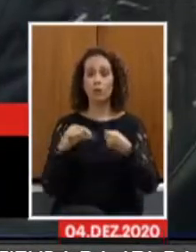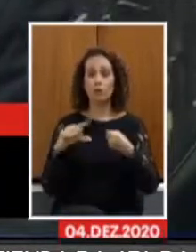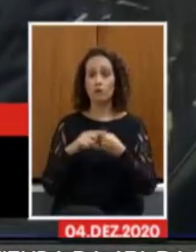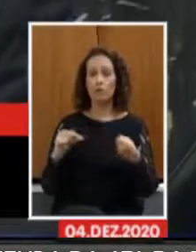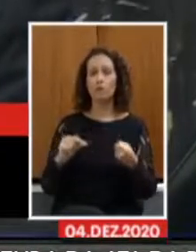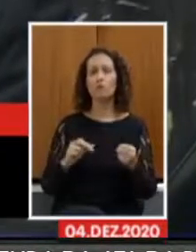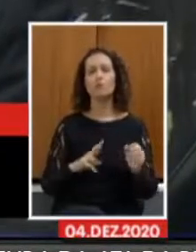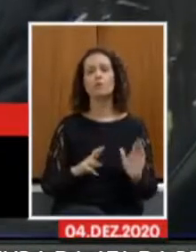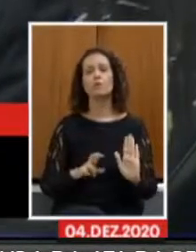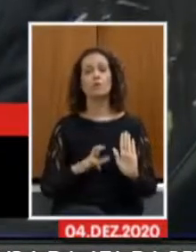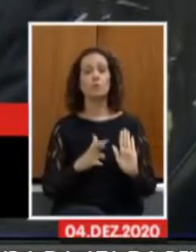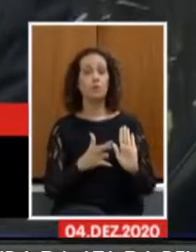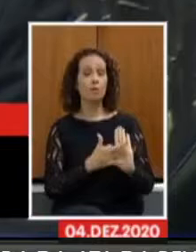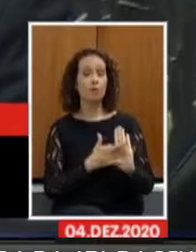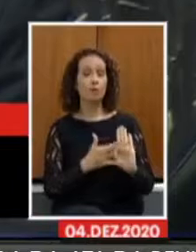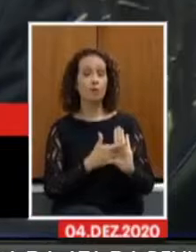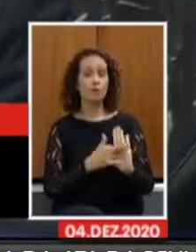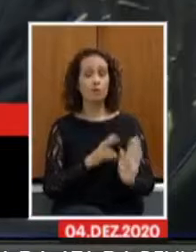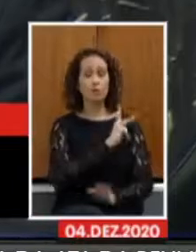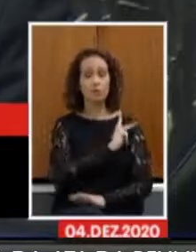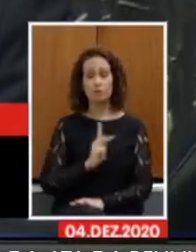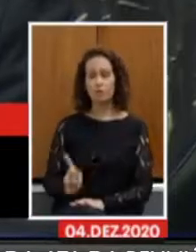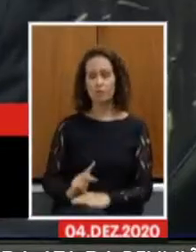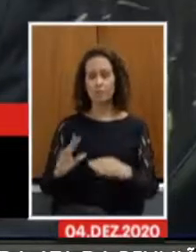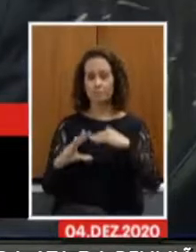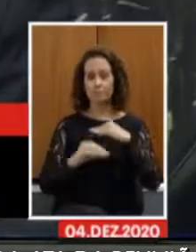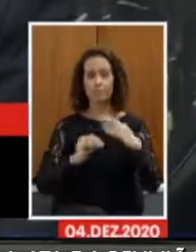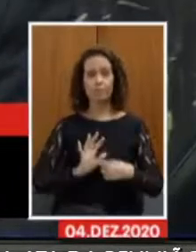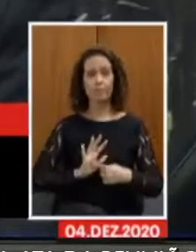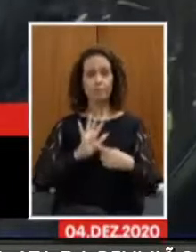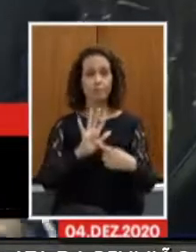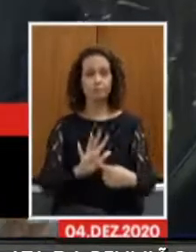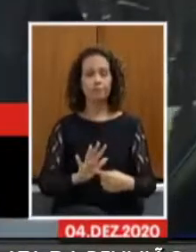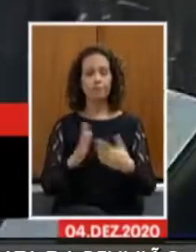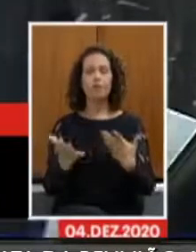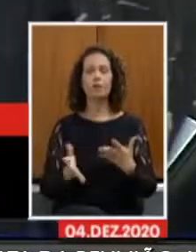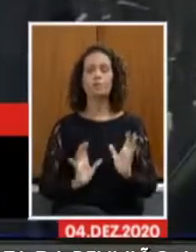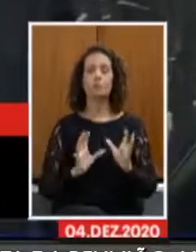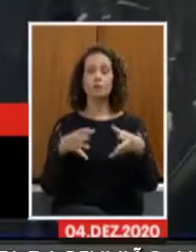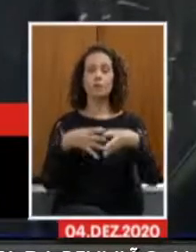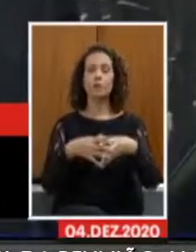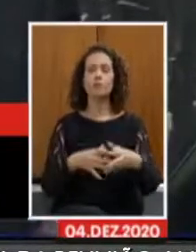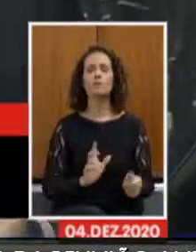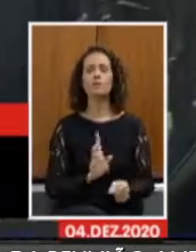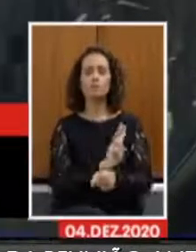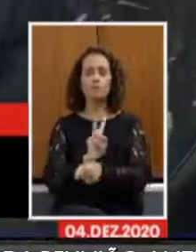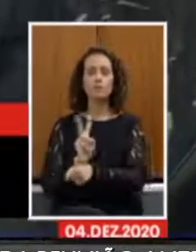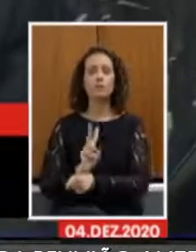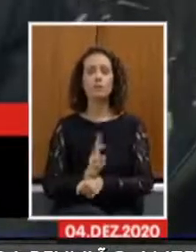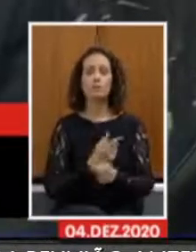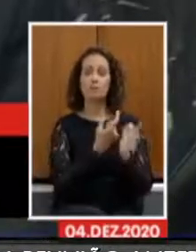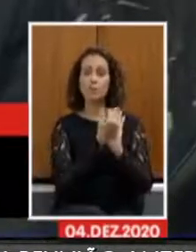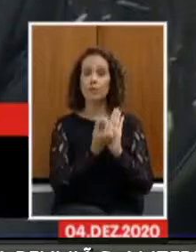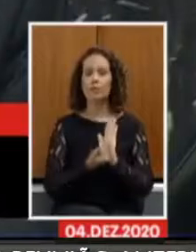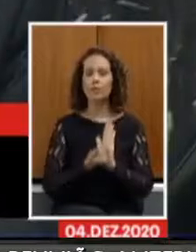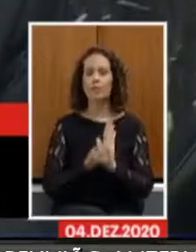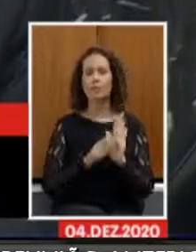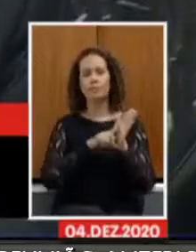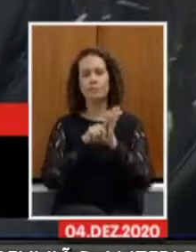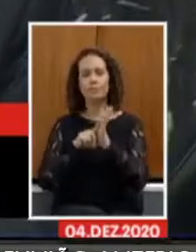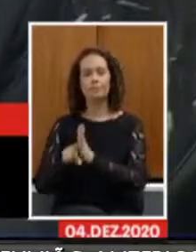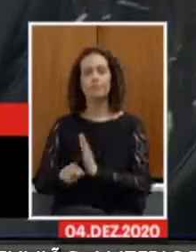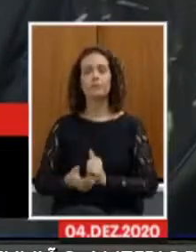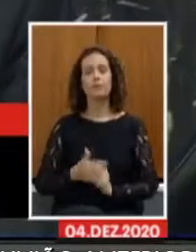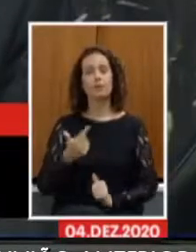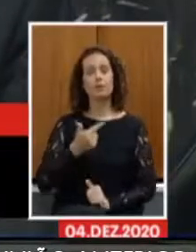Interno, a presidência encaminha a emenda com o projeto à Comissão de Fiscalização Financeira para parecer. Discussão em segundo turno